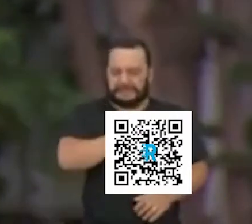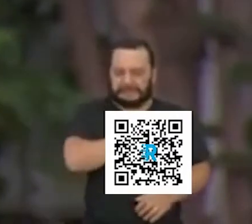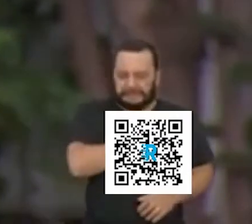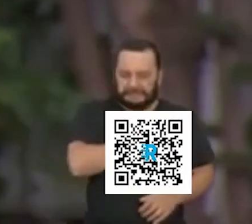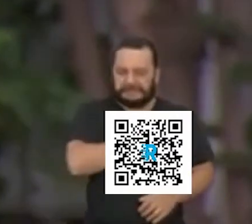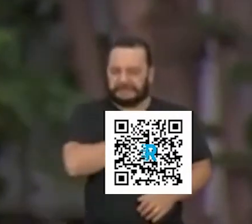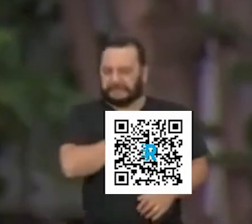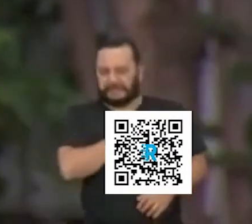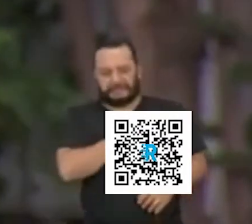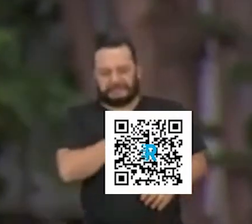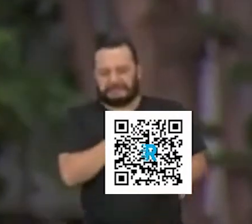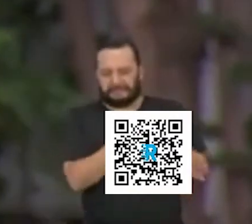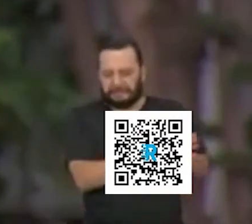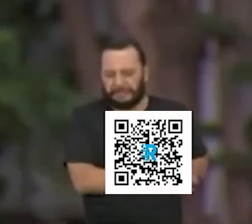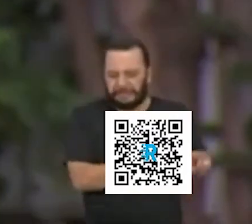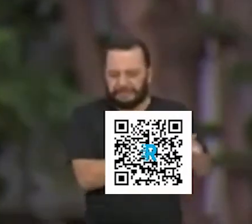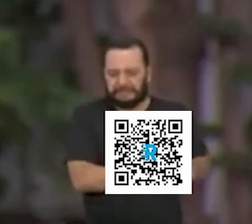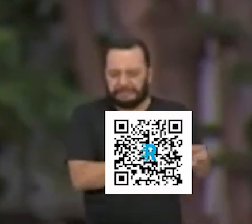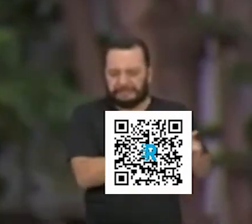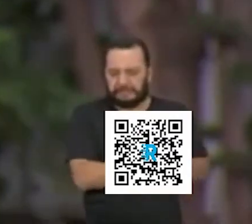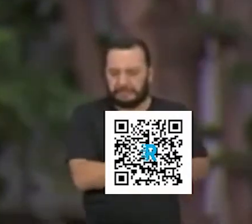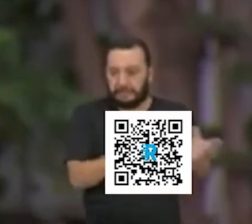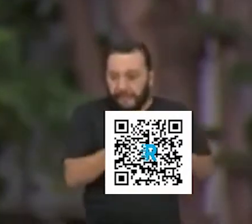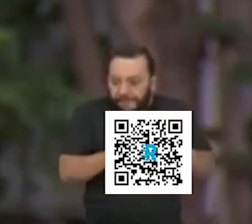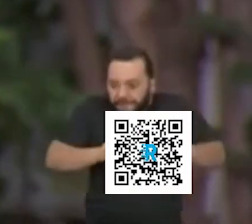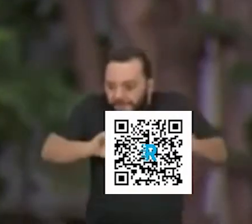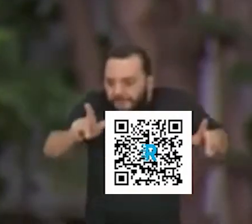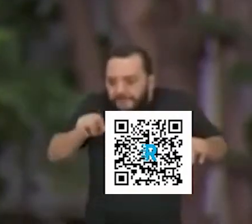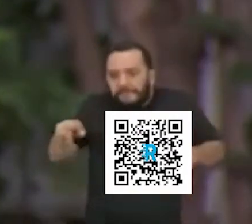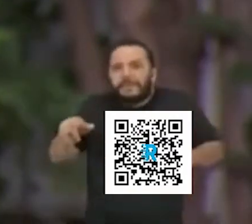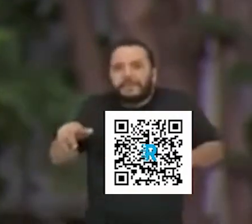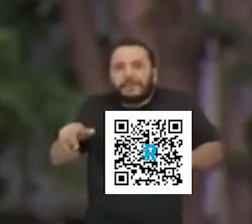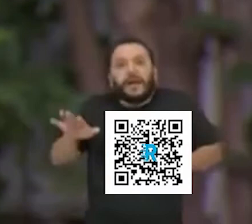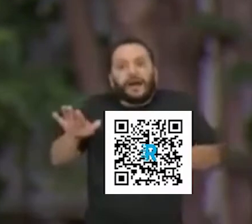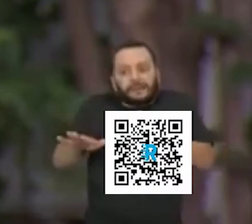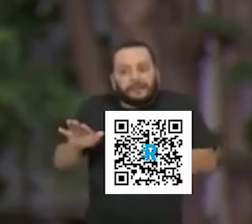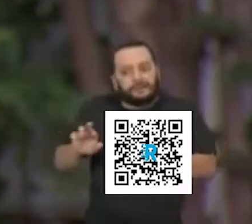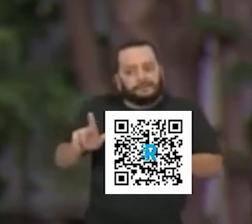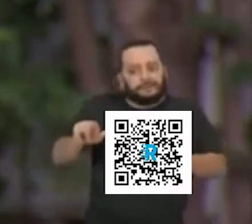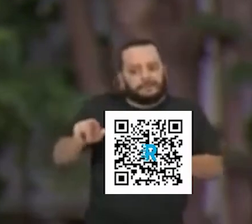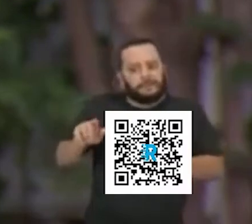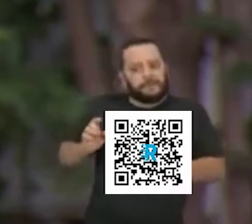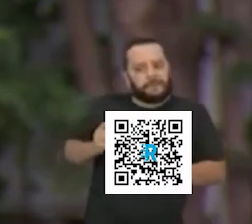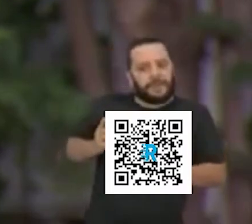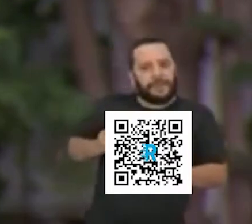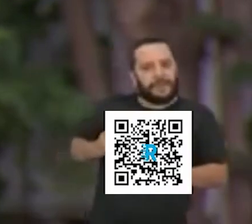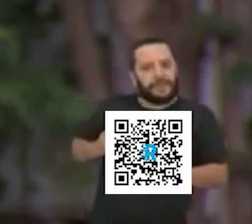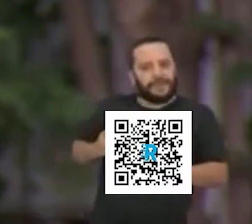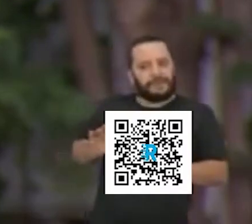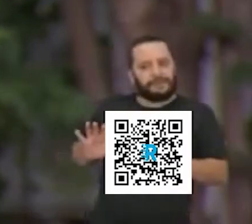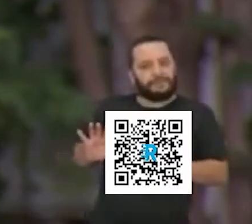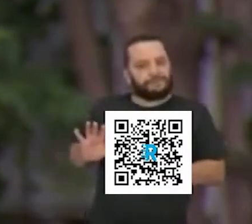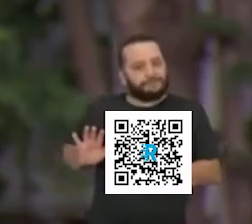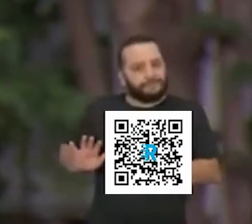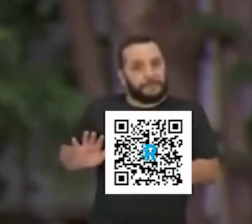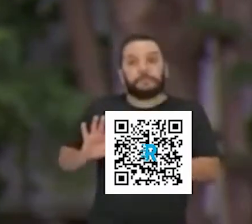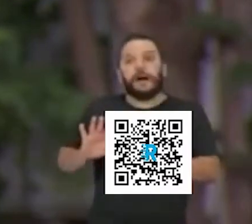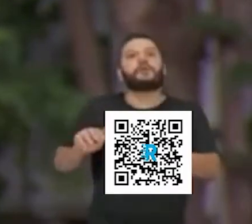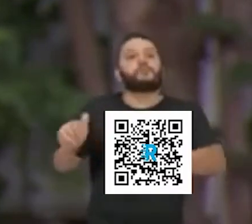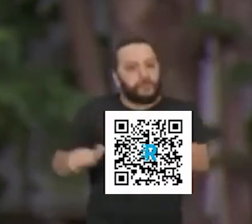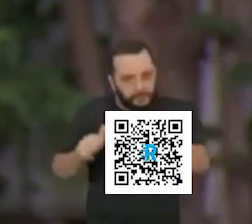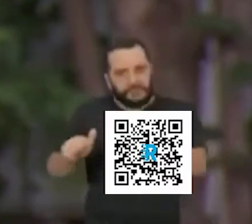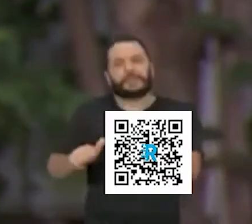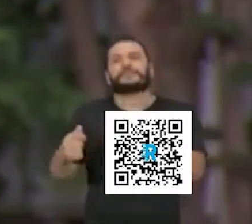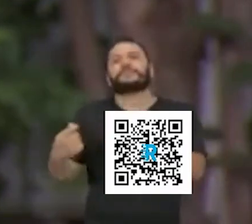algo diferente esbarram na insegurança, no medo. É preciso saber que essa mudança tem que ter